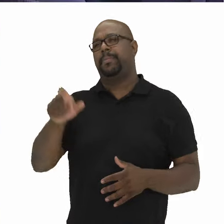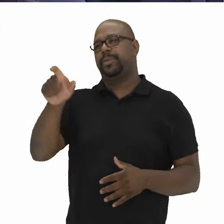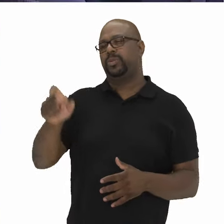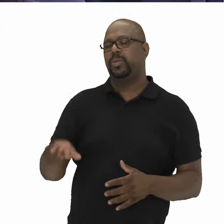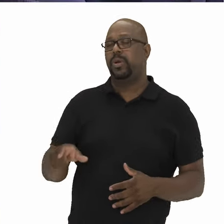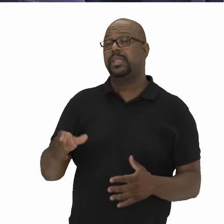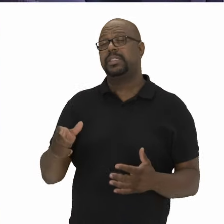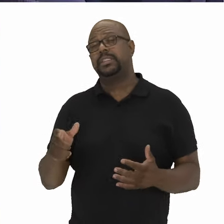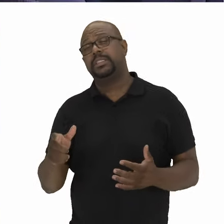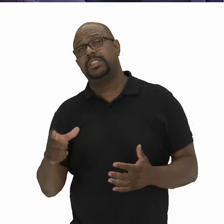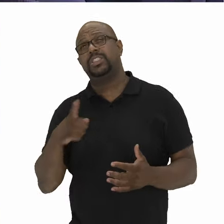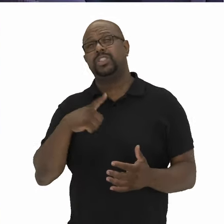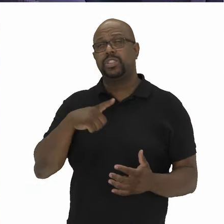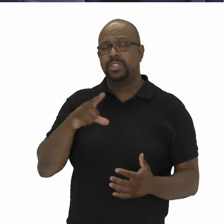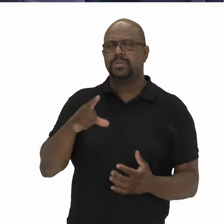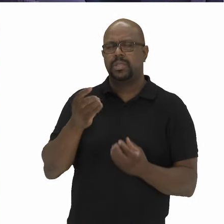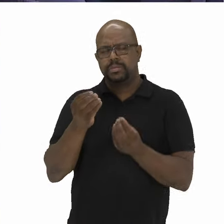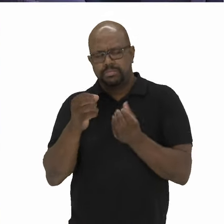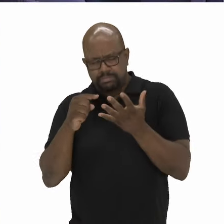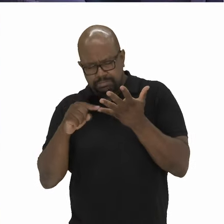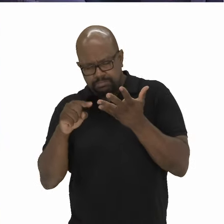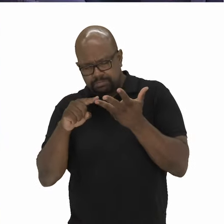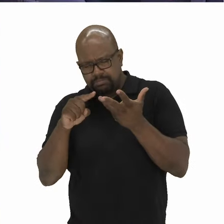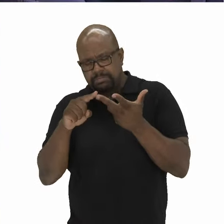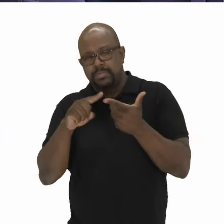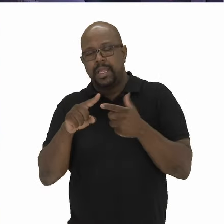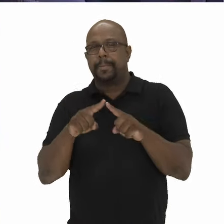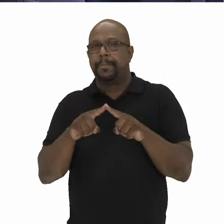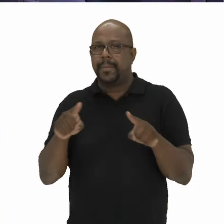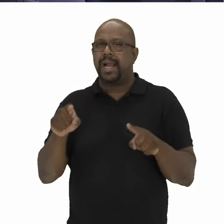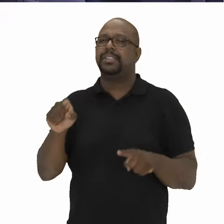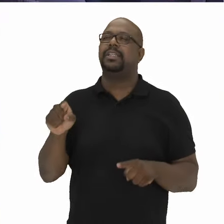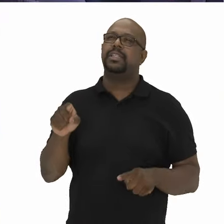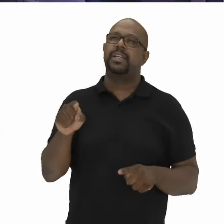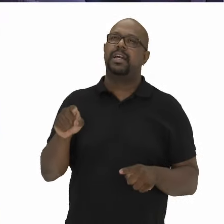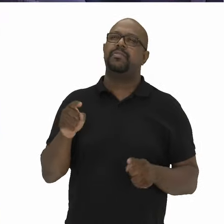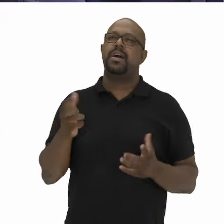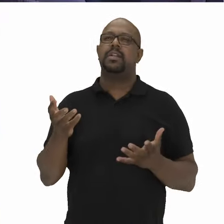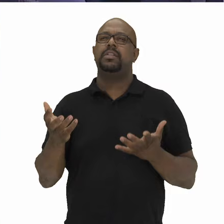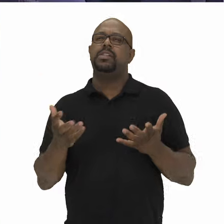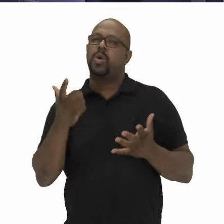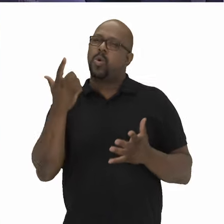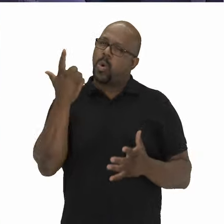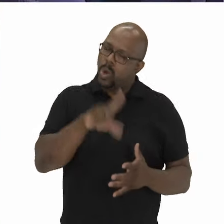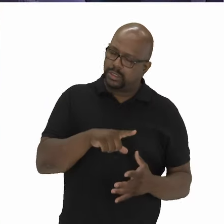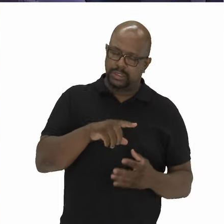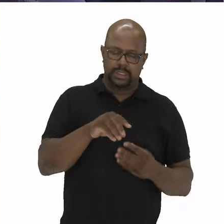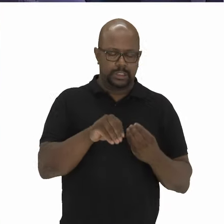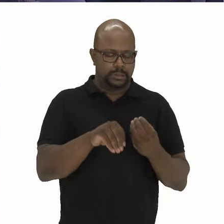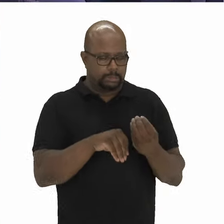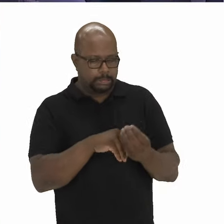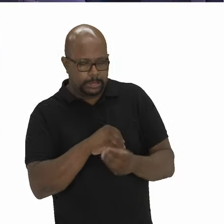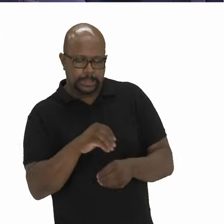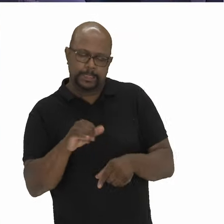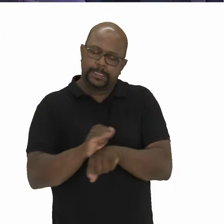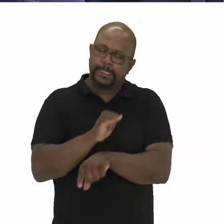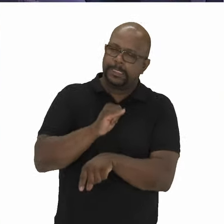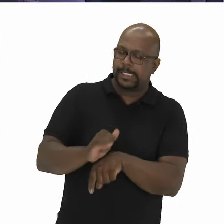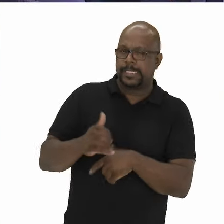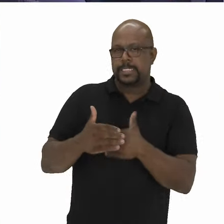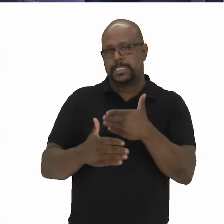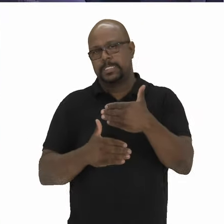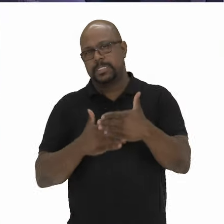uma pessoa que possuí suas peculiaridades mas ele tava ali conseguindo se misturar de